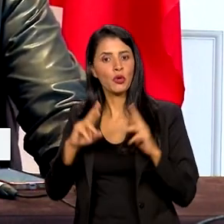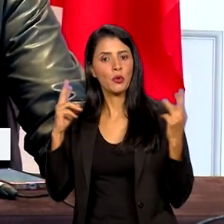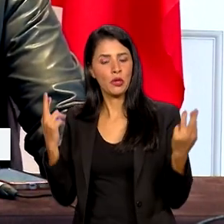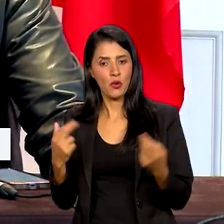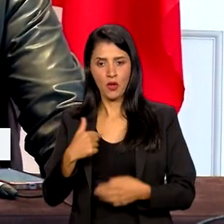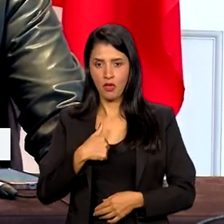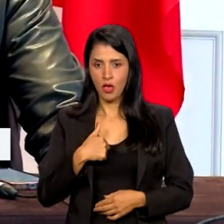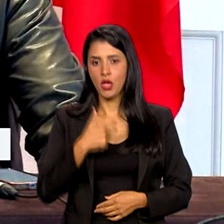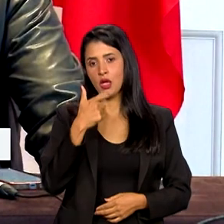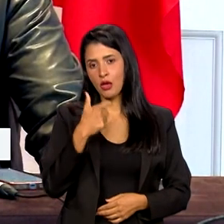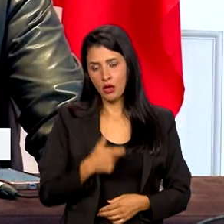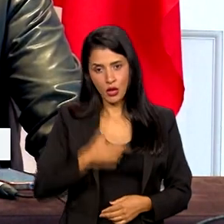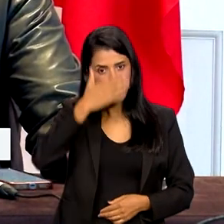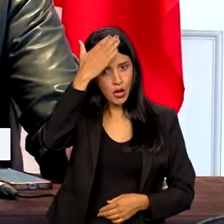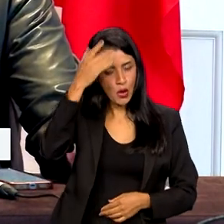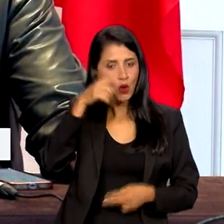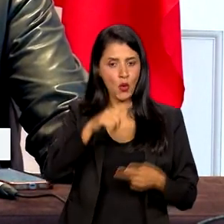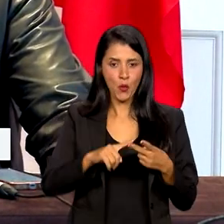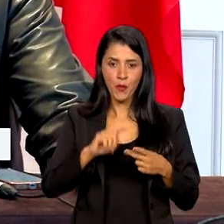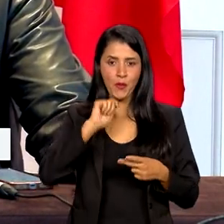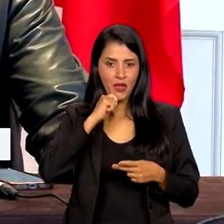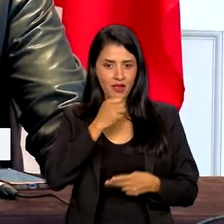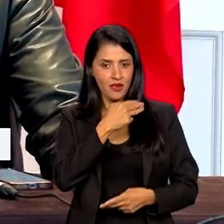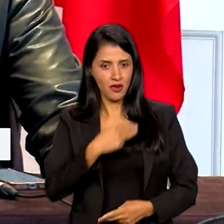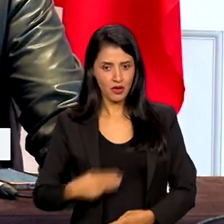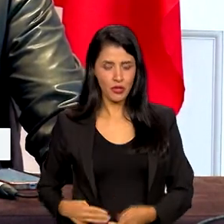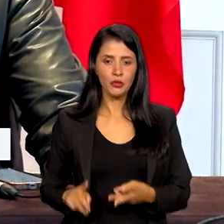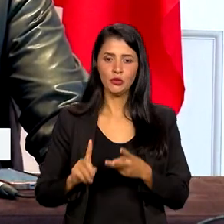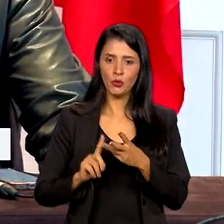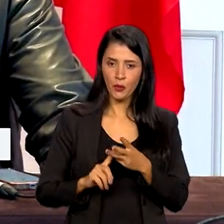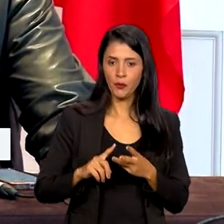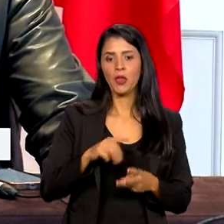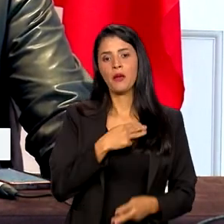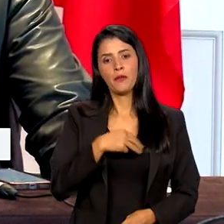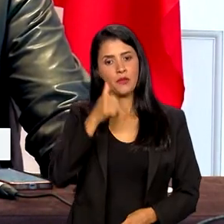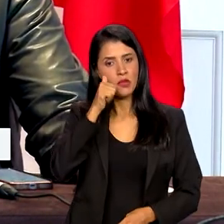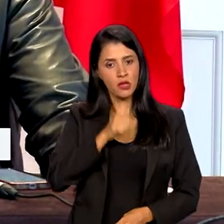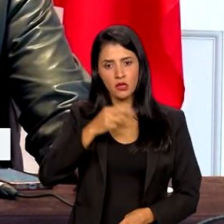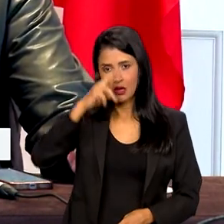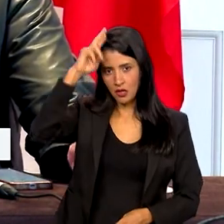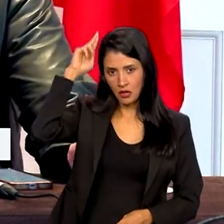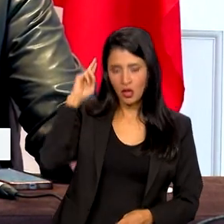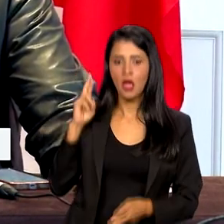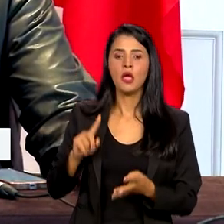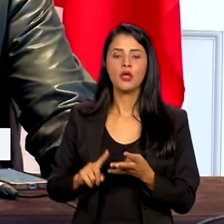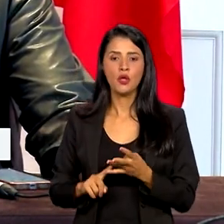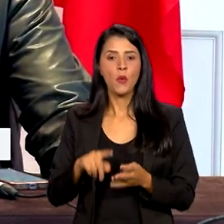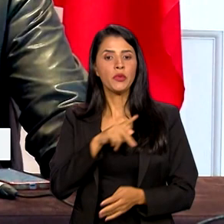ministro Silvio Almeida, a ministra Aniele Franco e o presidente da Embratur,